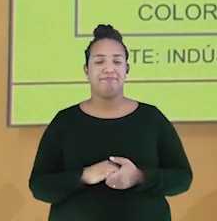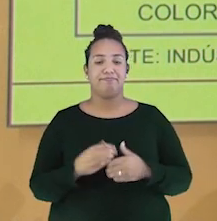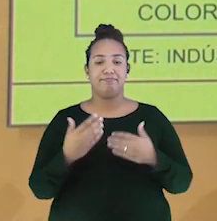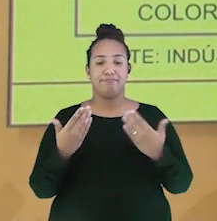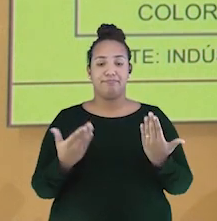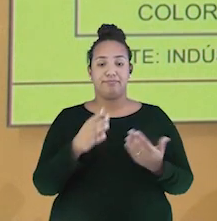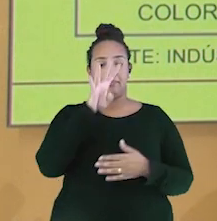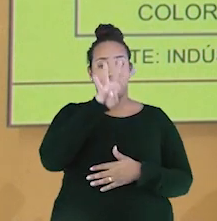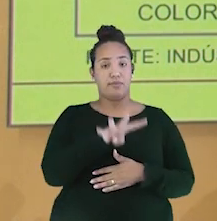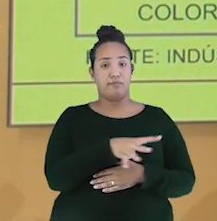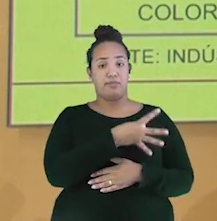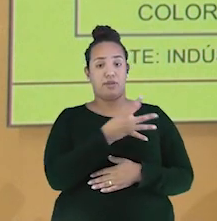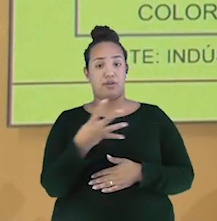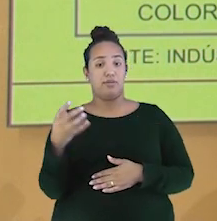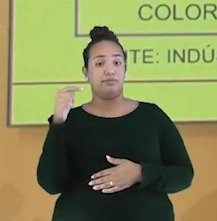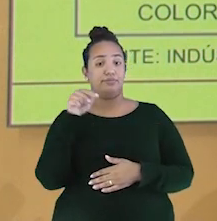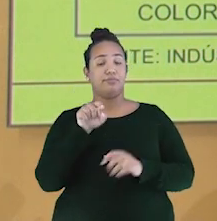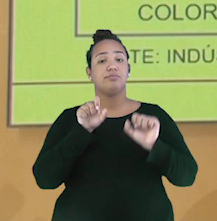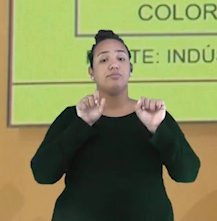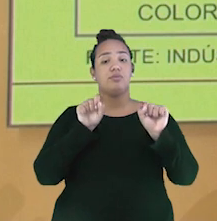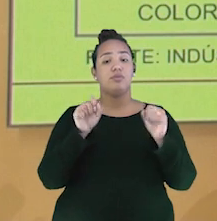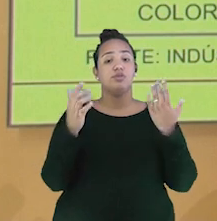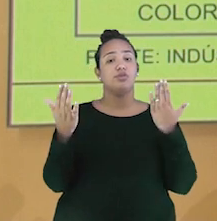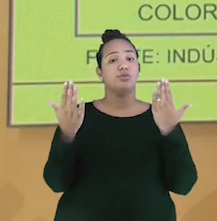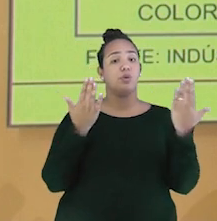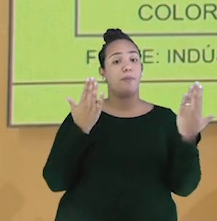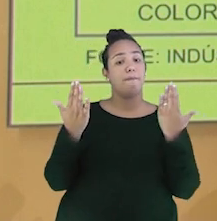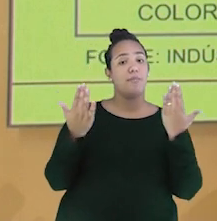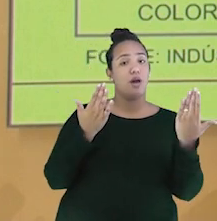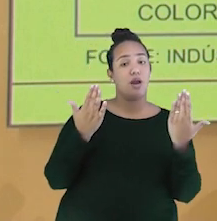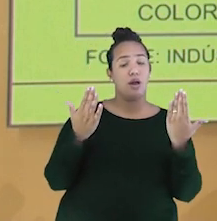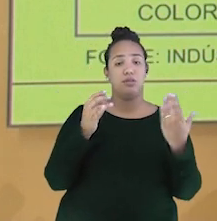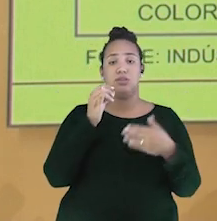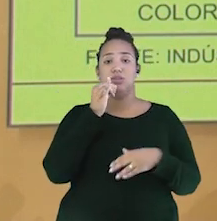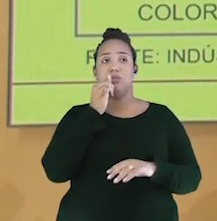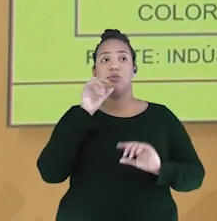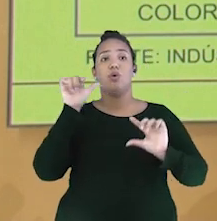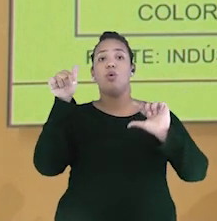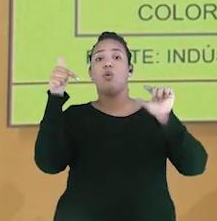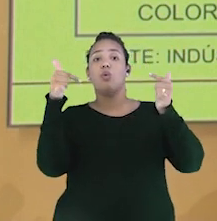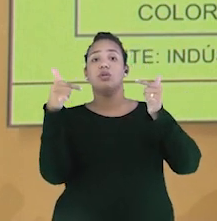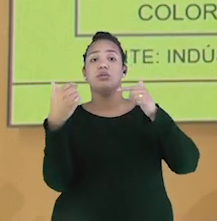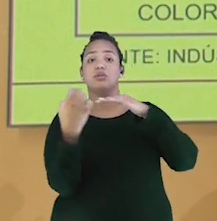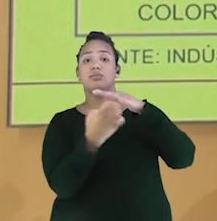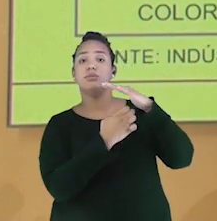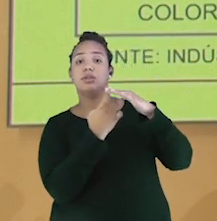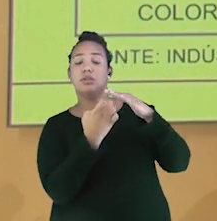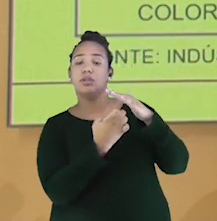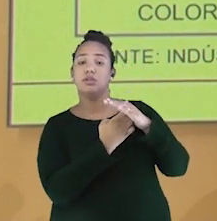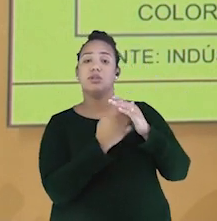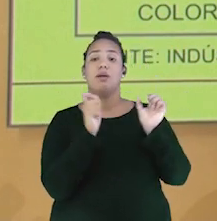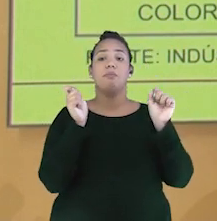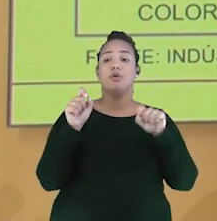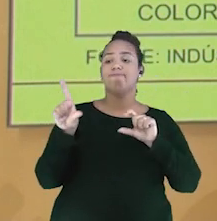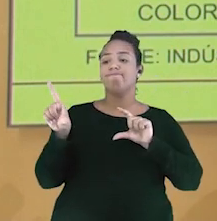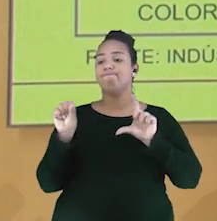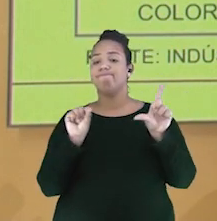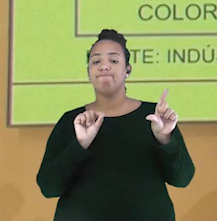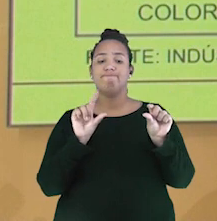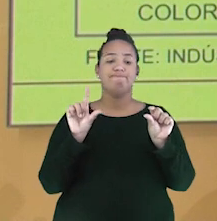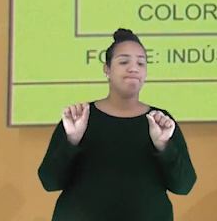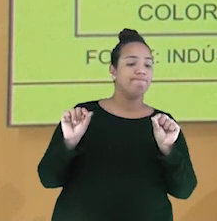em mãos ele pode fazer uma comparação com a tabela de outra indústria e assim poder escolher a de menor